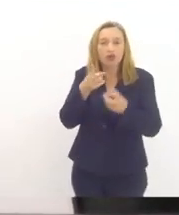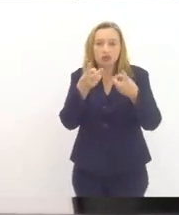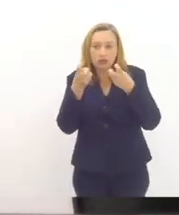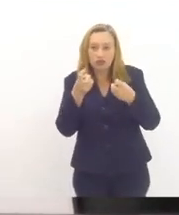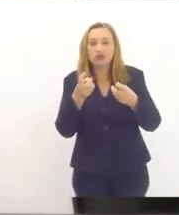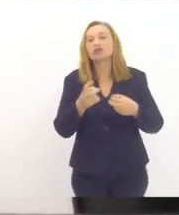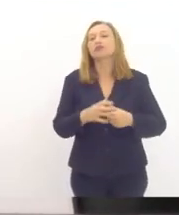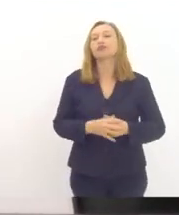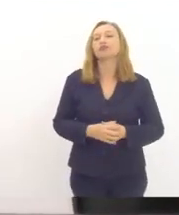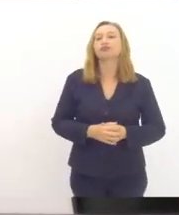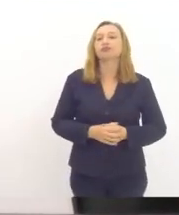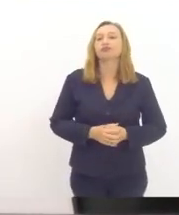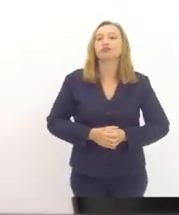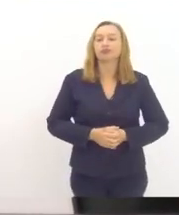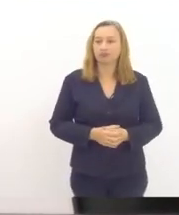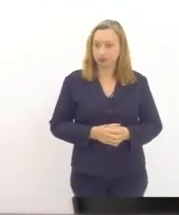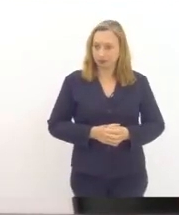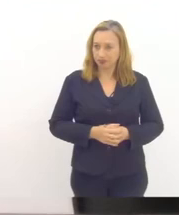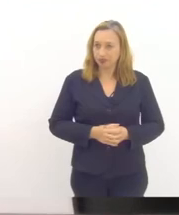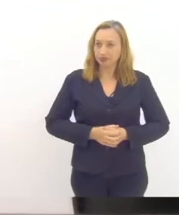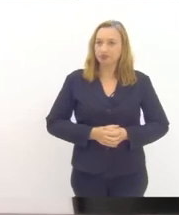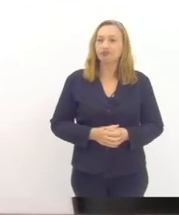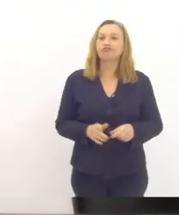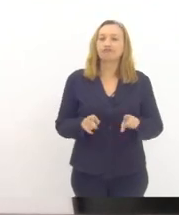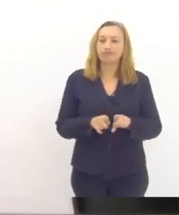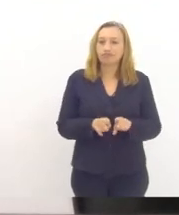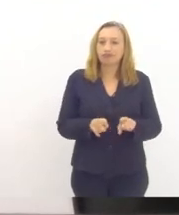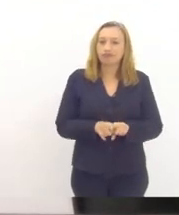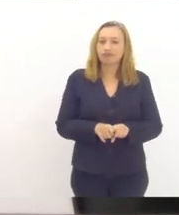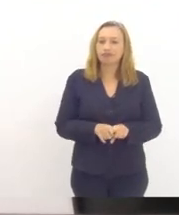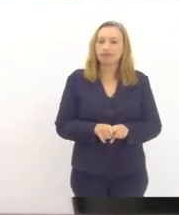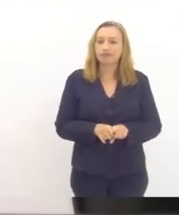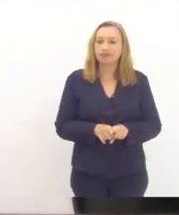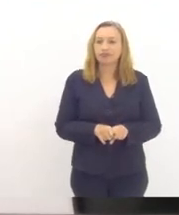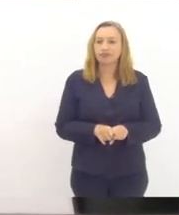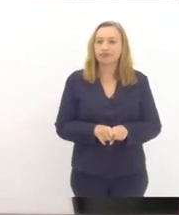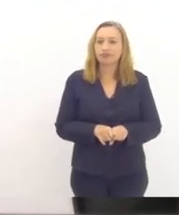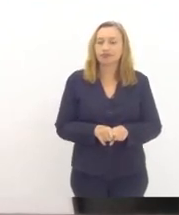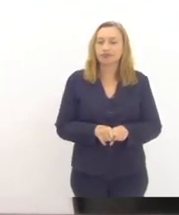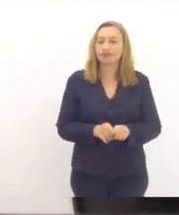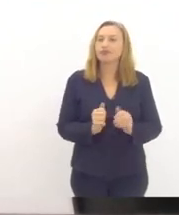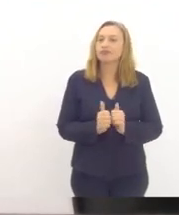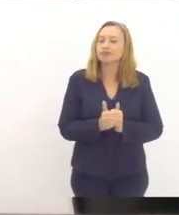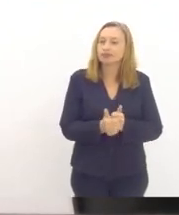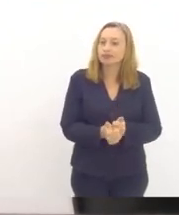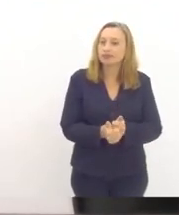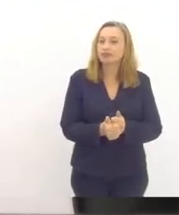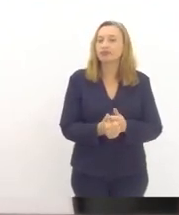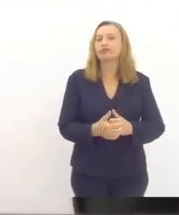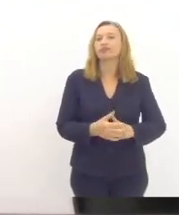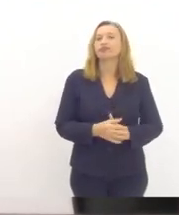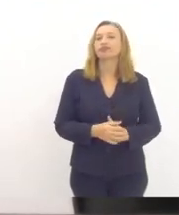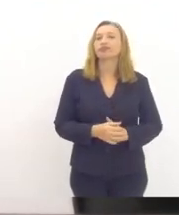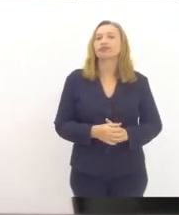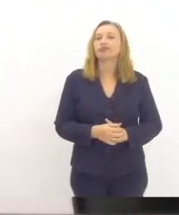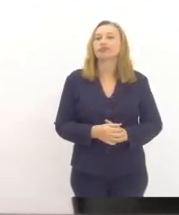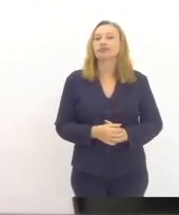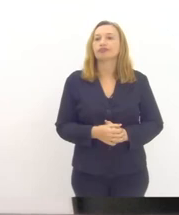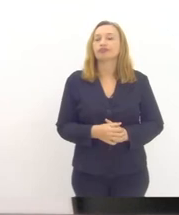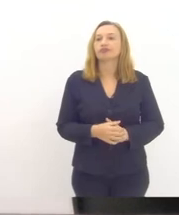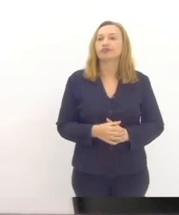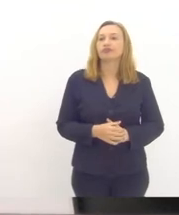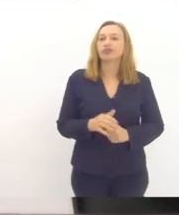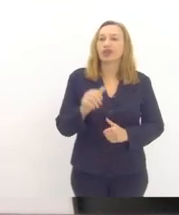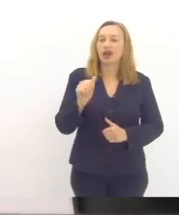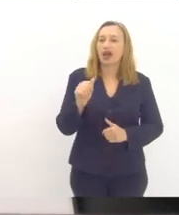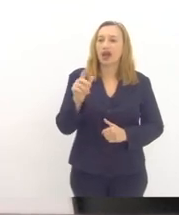observação, né? A aplicação também do acompanhamento para o